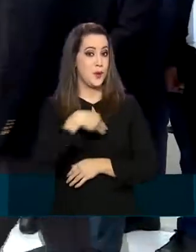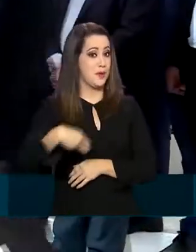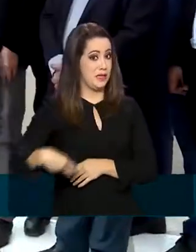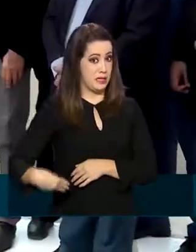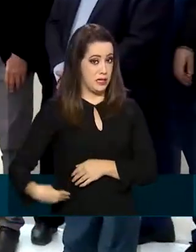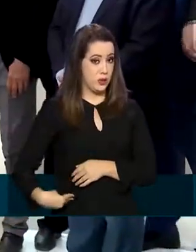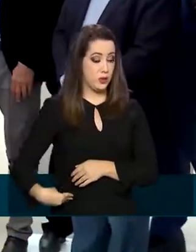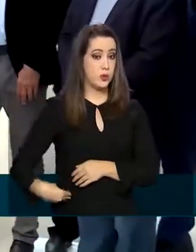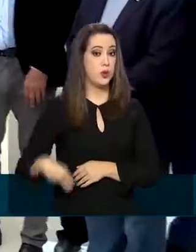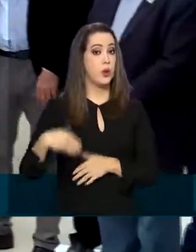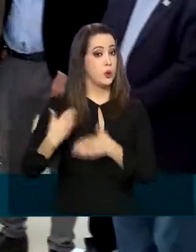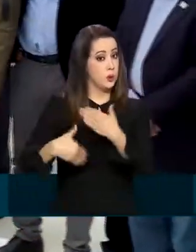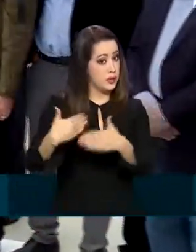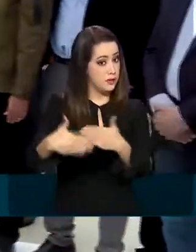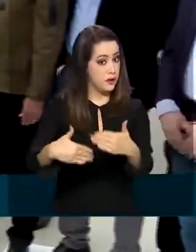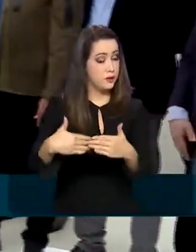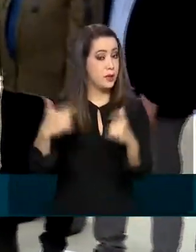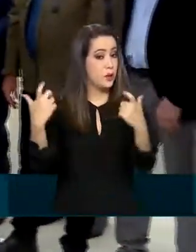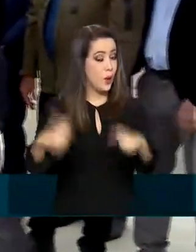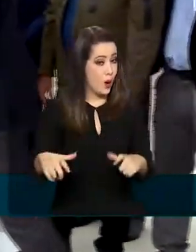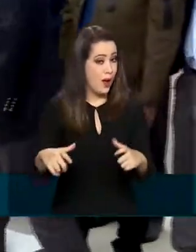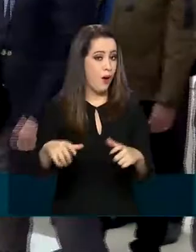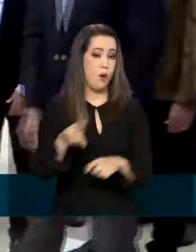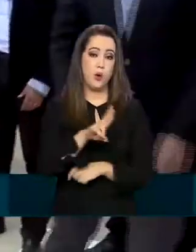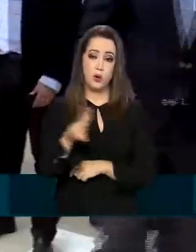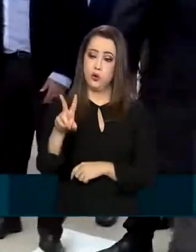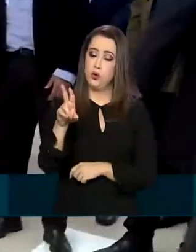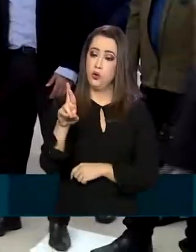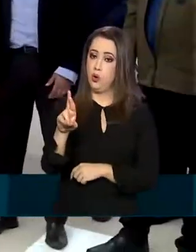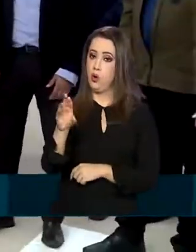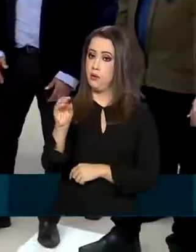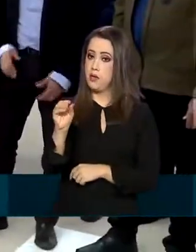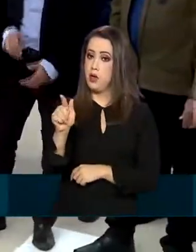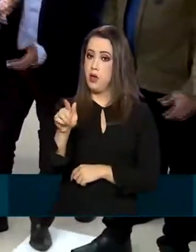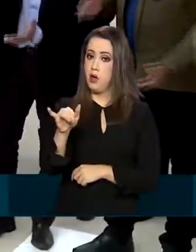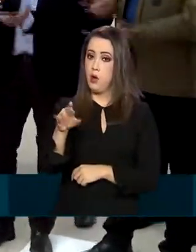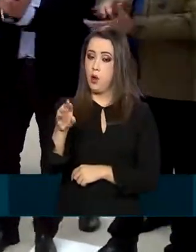Estado do Desenvolvimento Regional, Rogério Marinho.